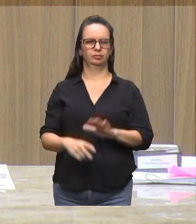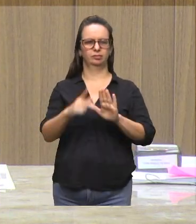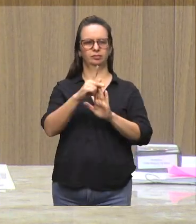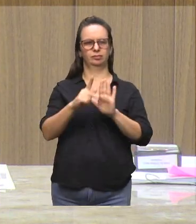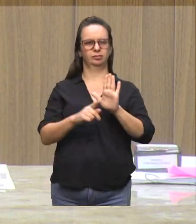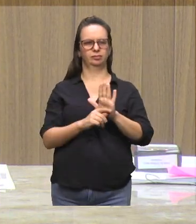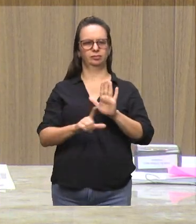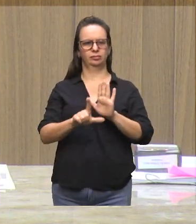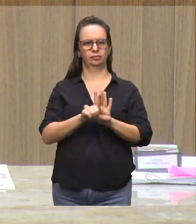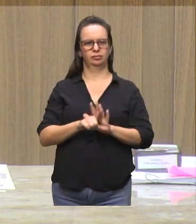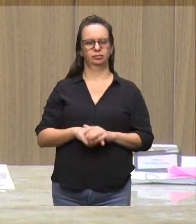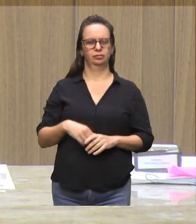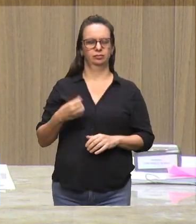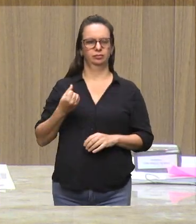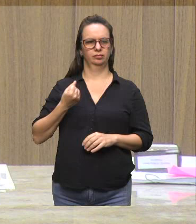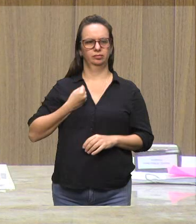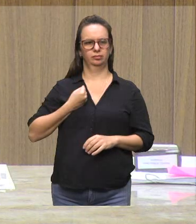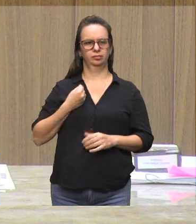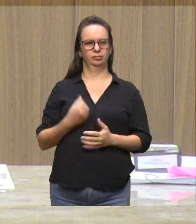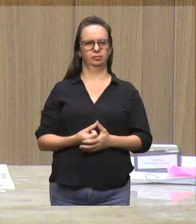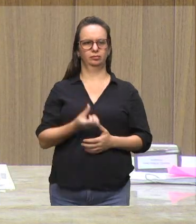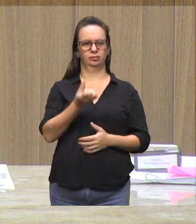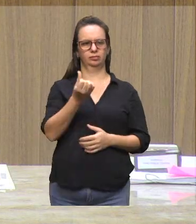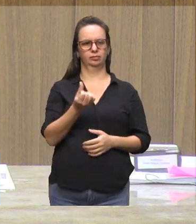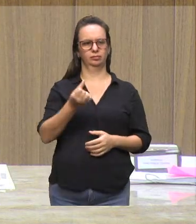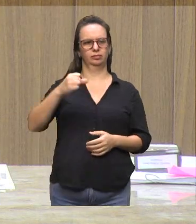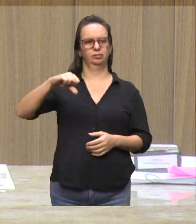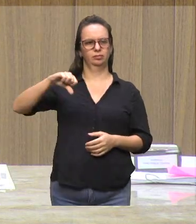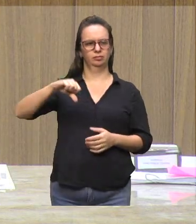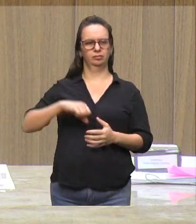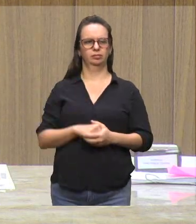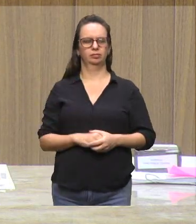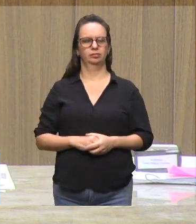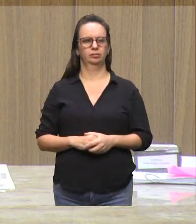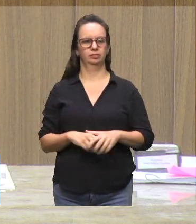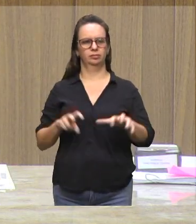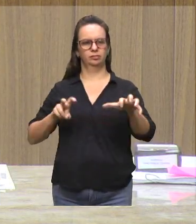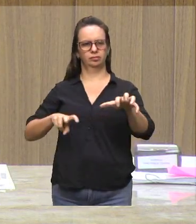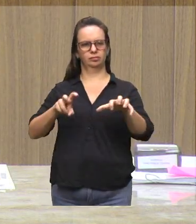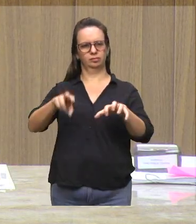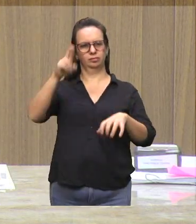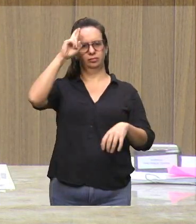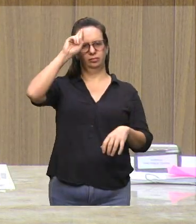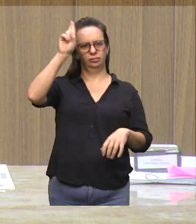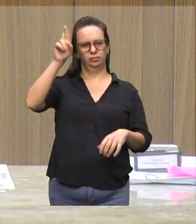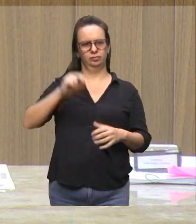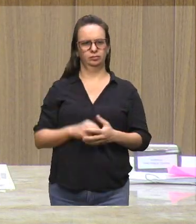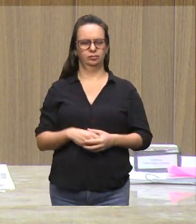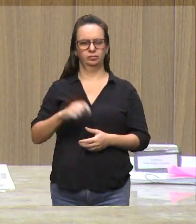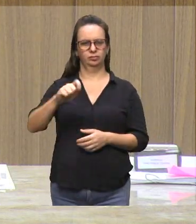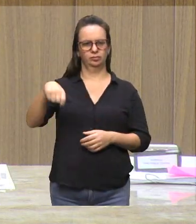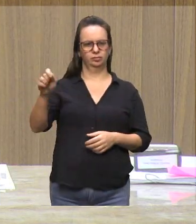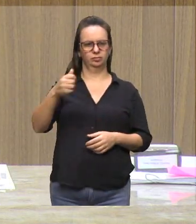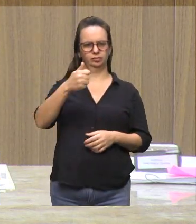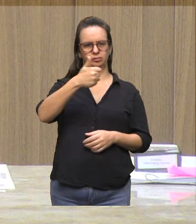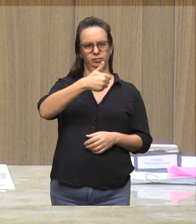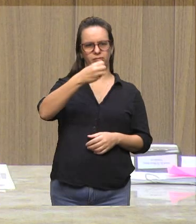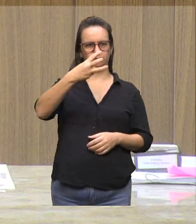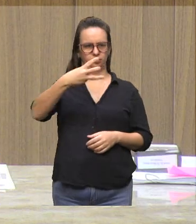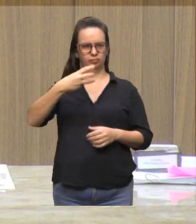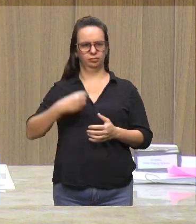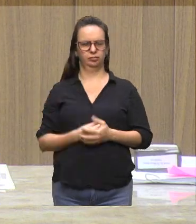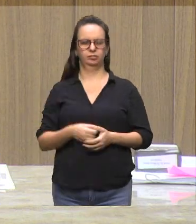69/2023 da mesa diretora da Câmara foi aprovado por 13 votos favoráveis com